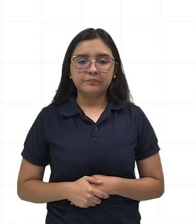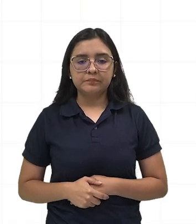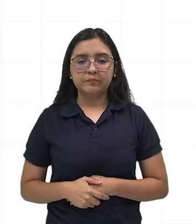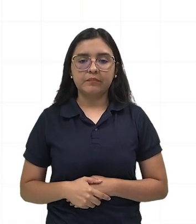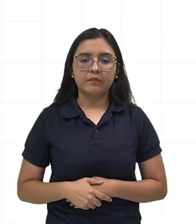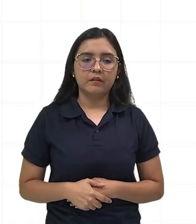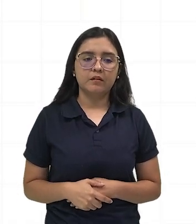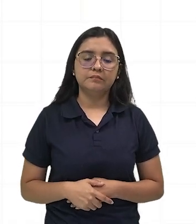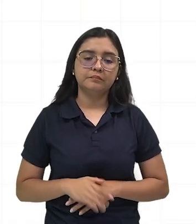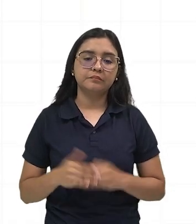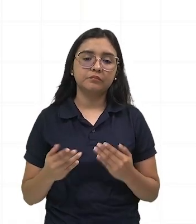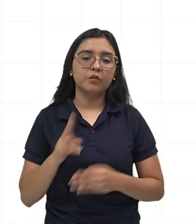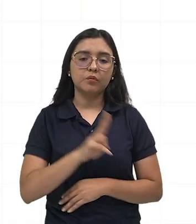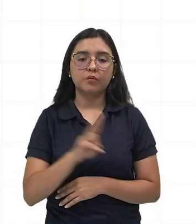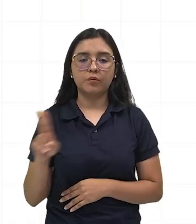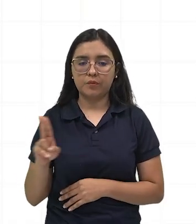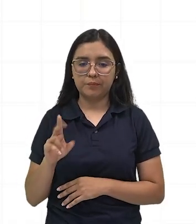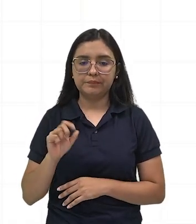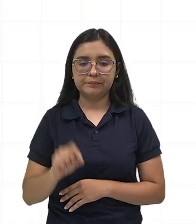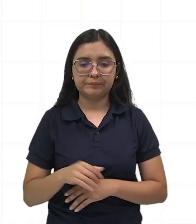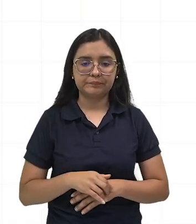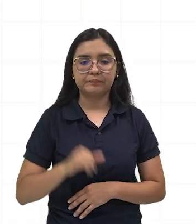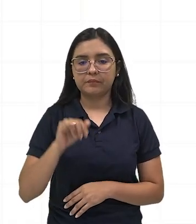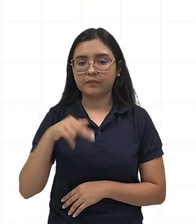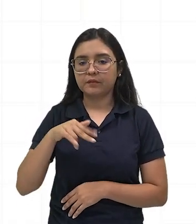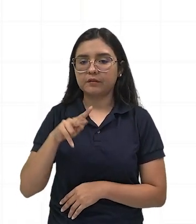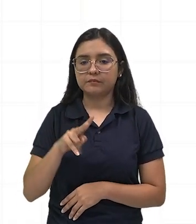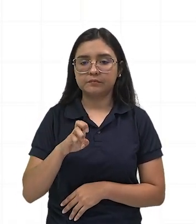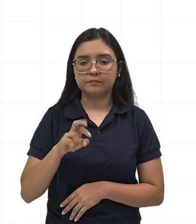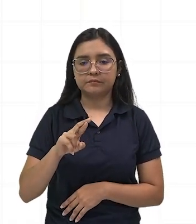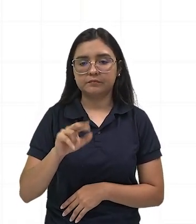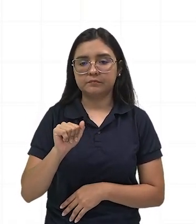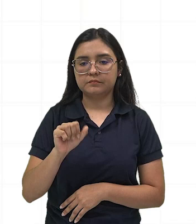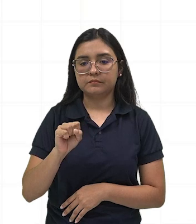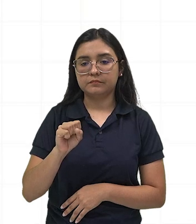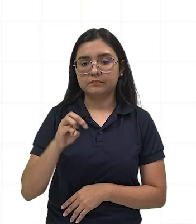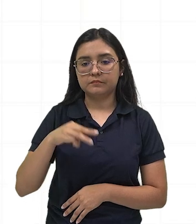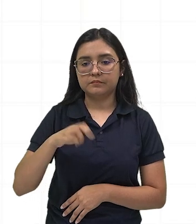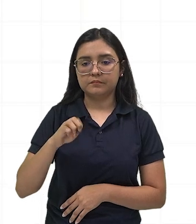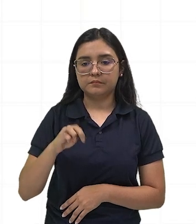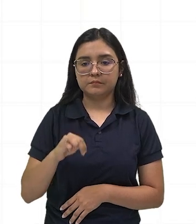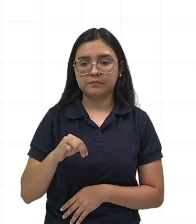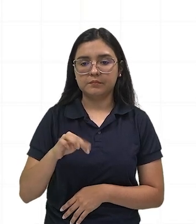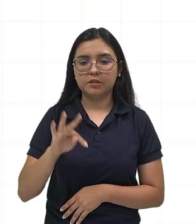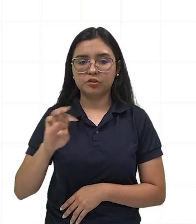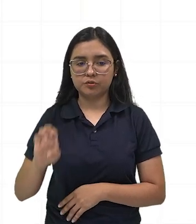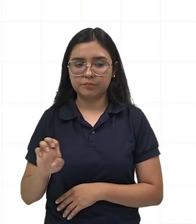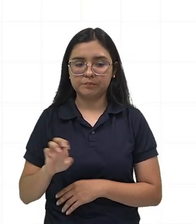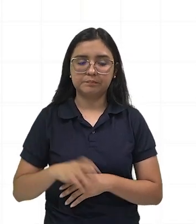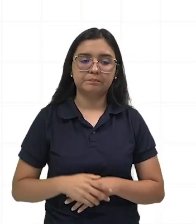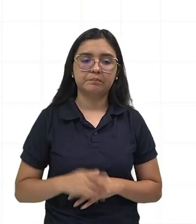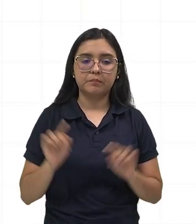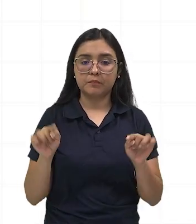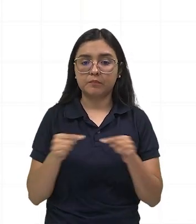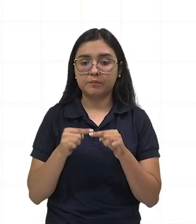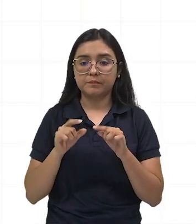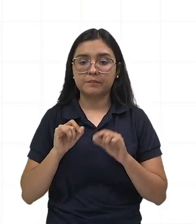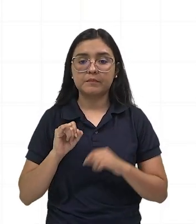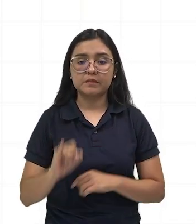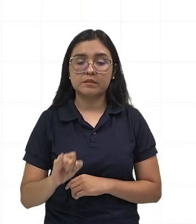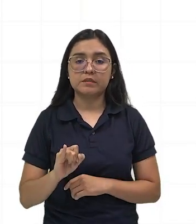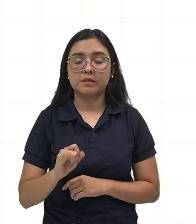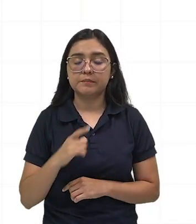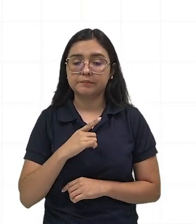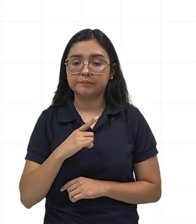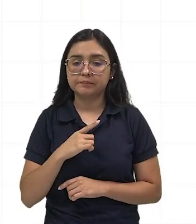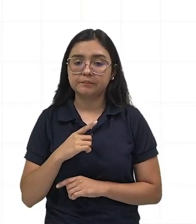são chamadas inversamente proporcionais quando o aumento na medida de